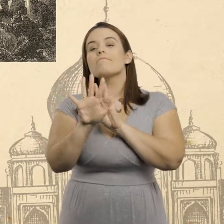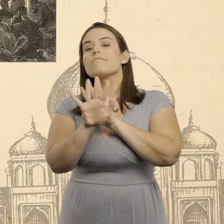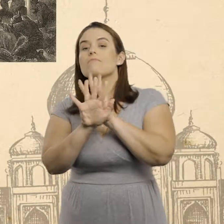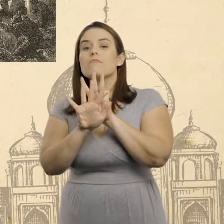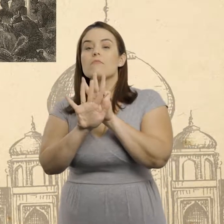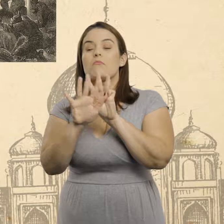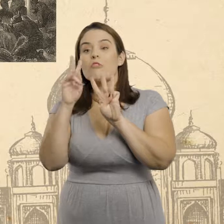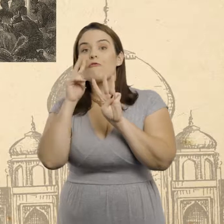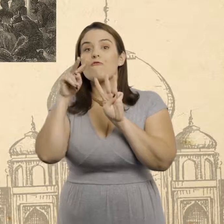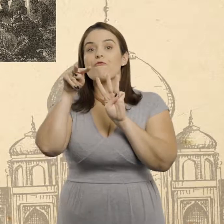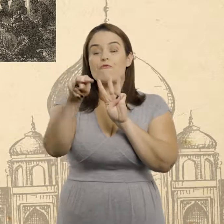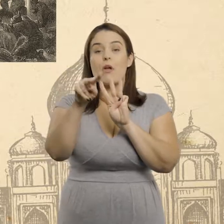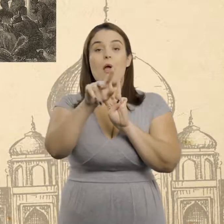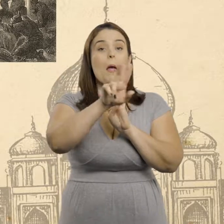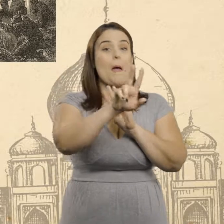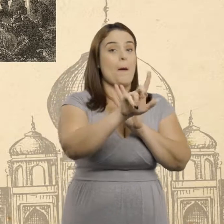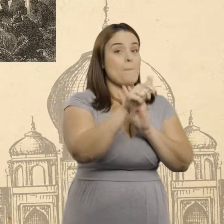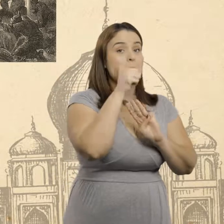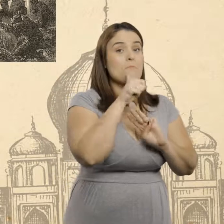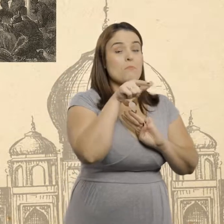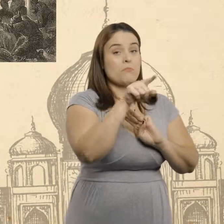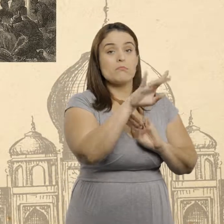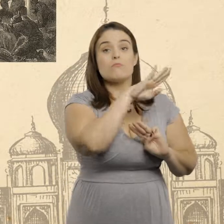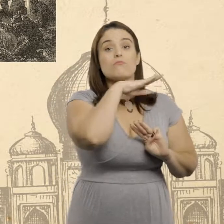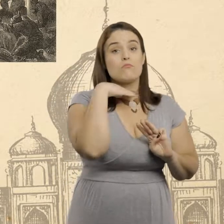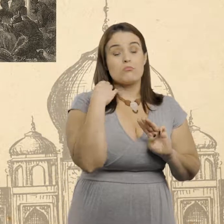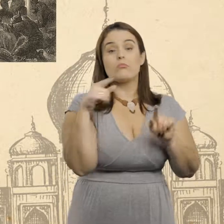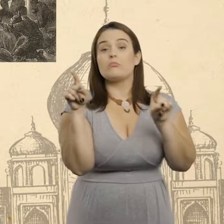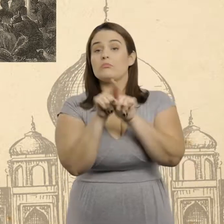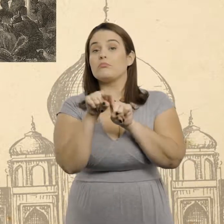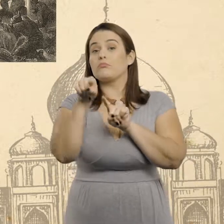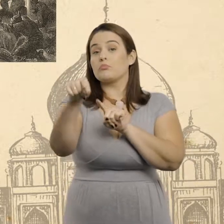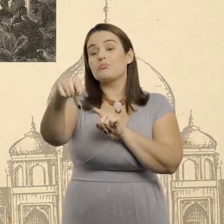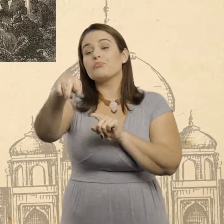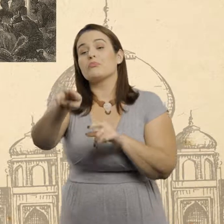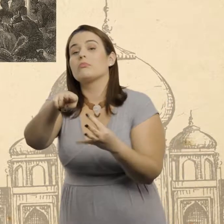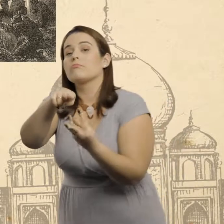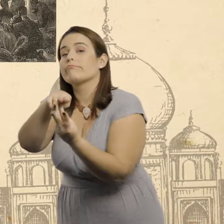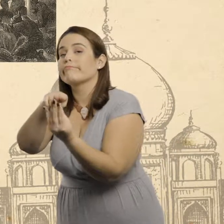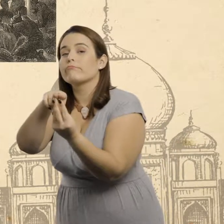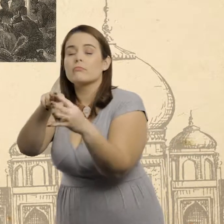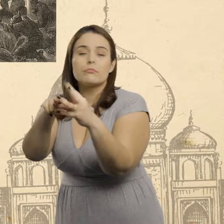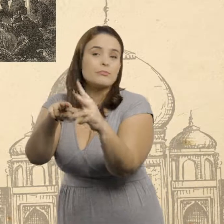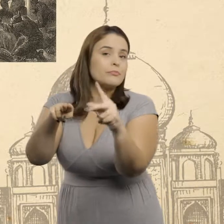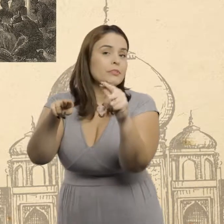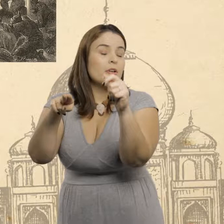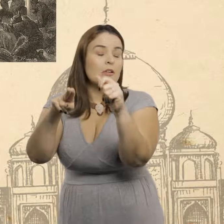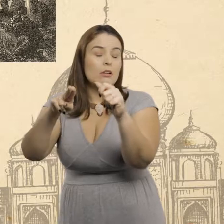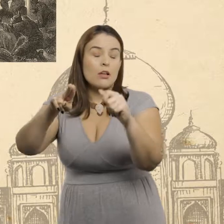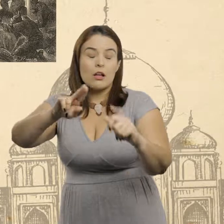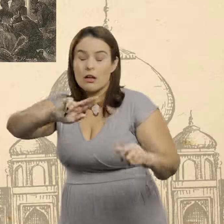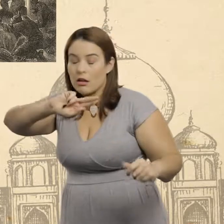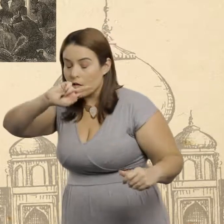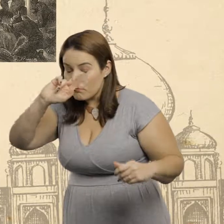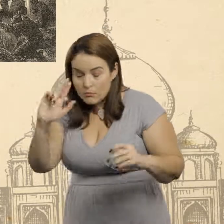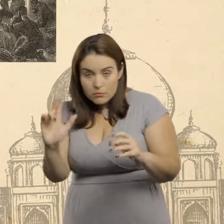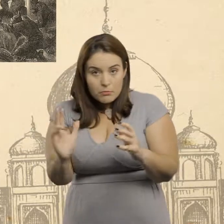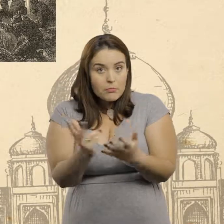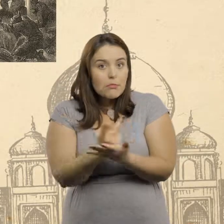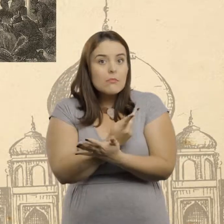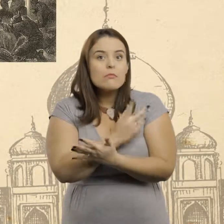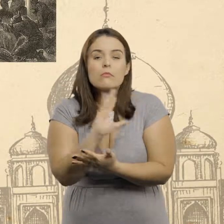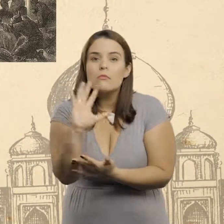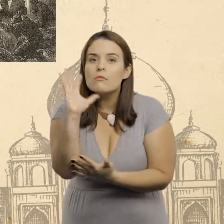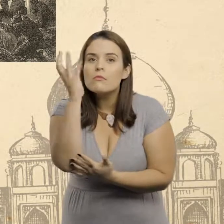misturaram à multidão que se reunia para ver a execução de Aouda e a cremação do marido dela. De repente,